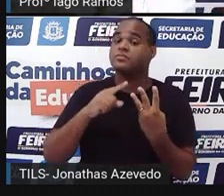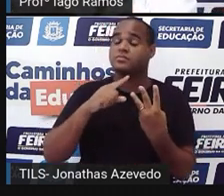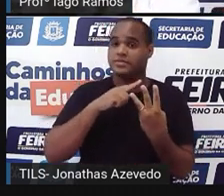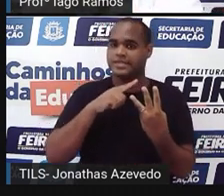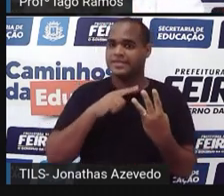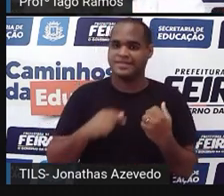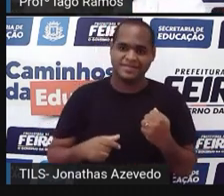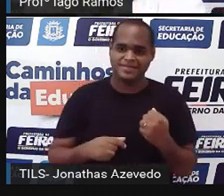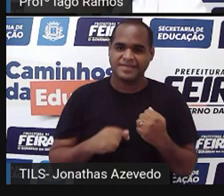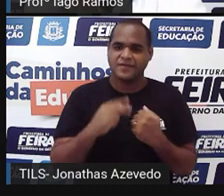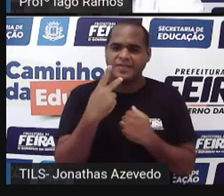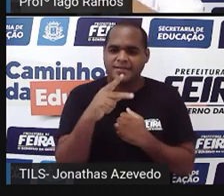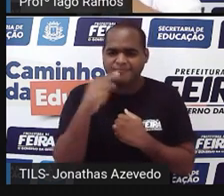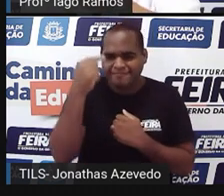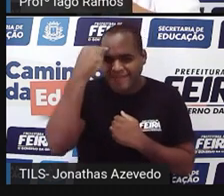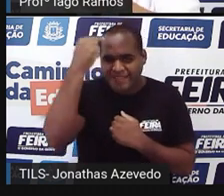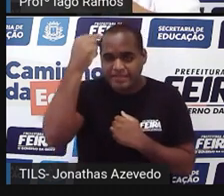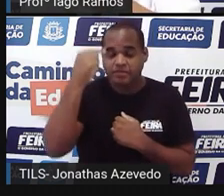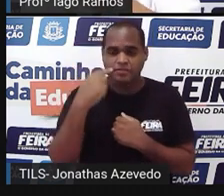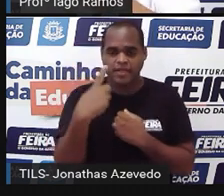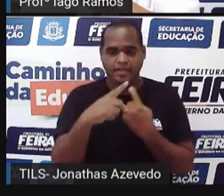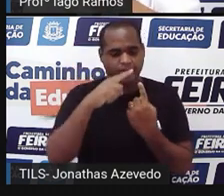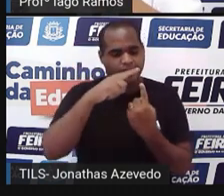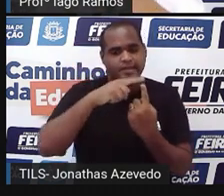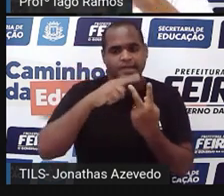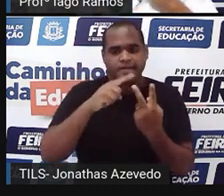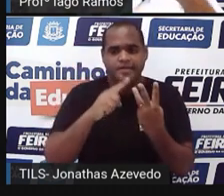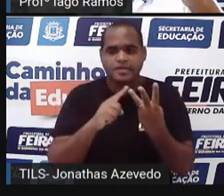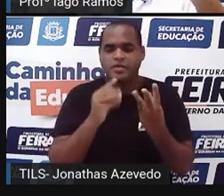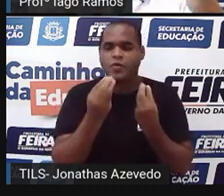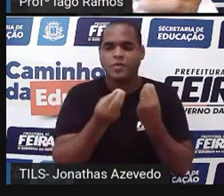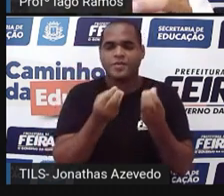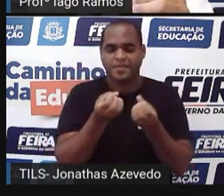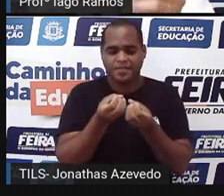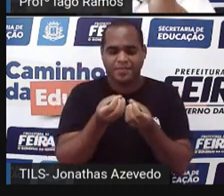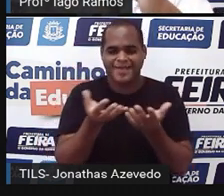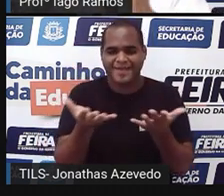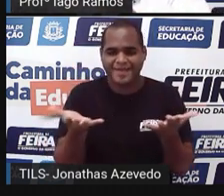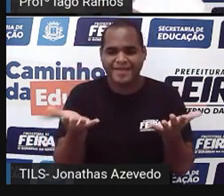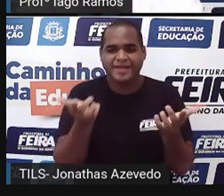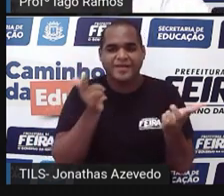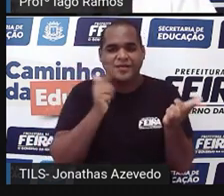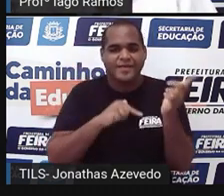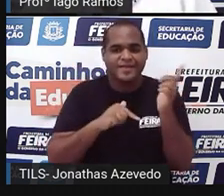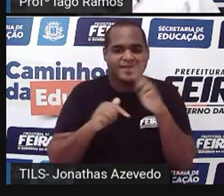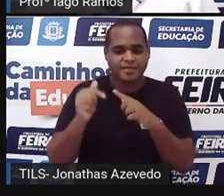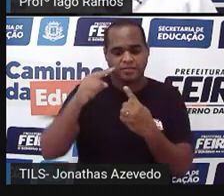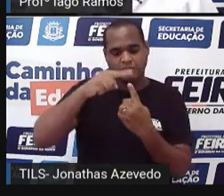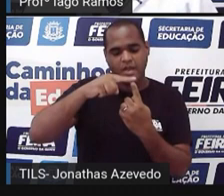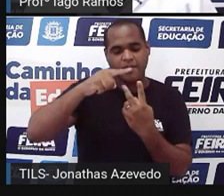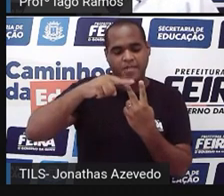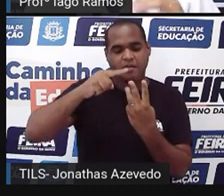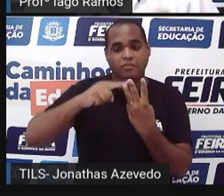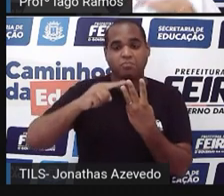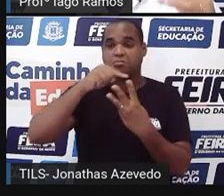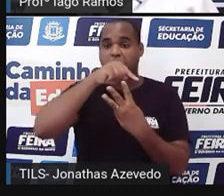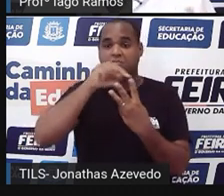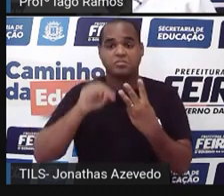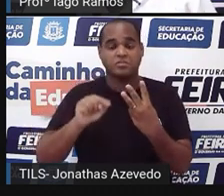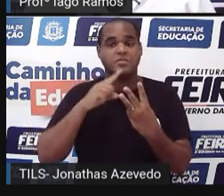nota que a média né e é como se você estivesse distribuindo ela em cada uma das três unidades